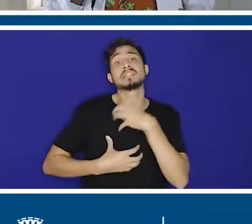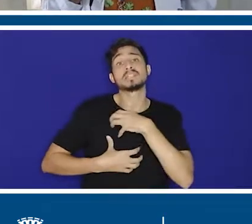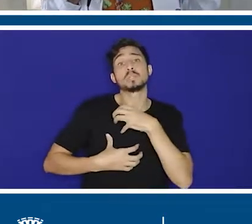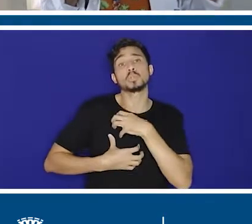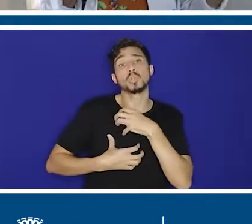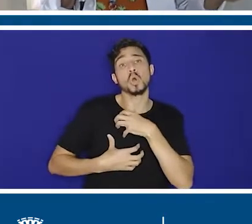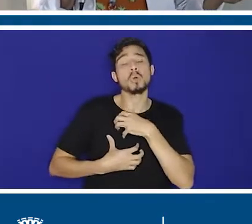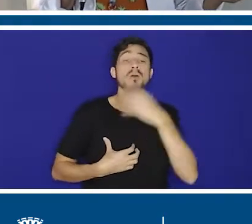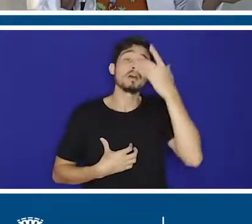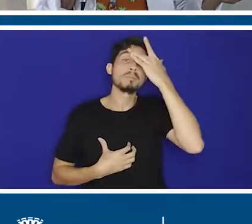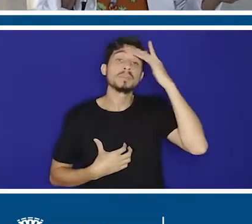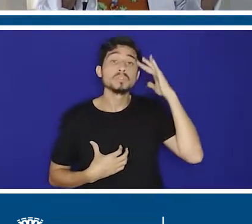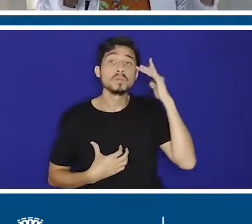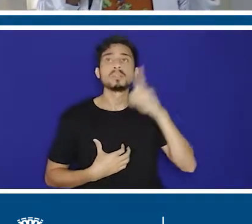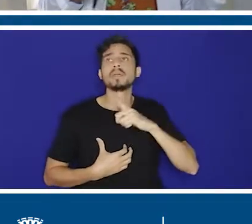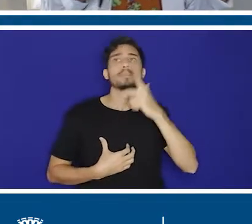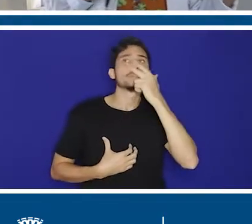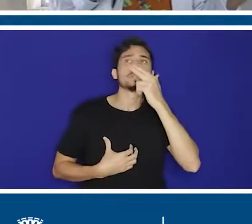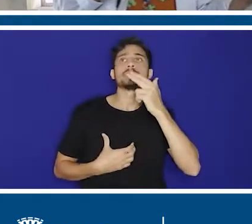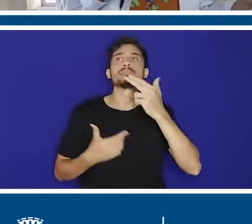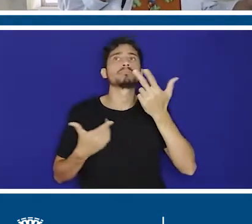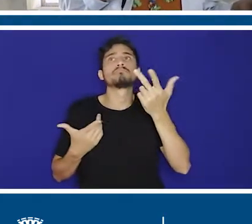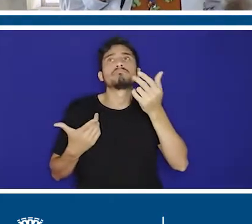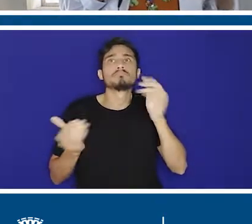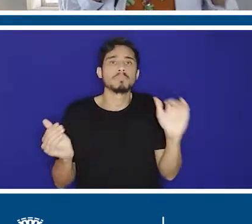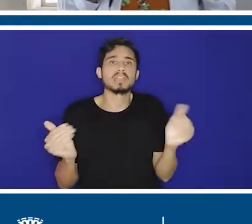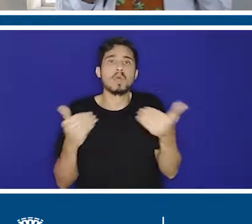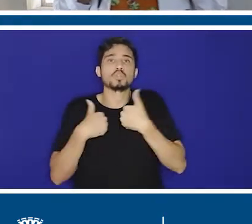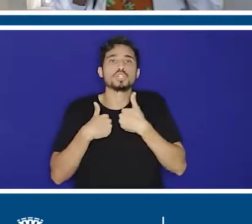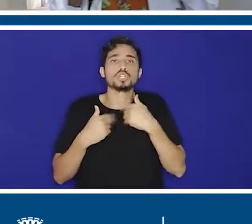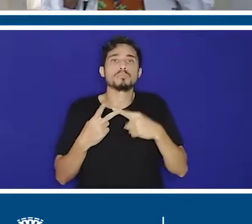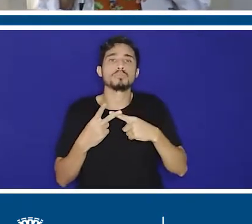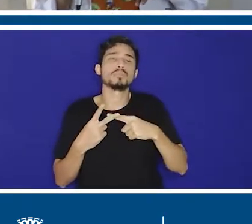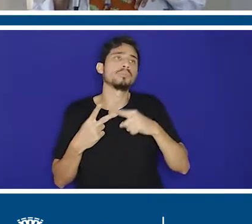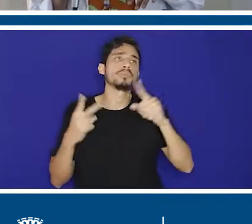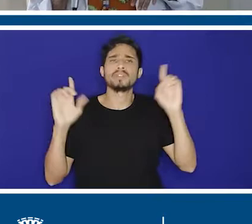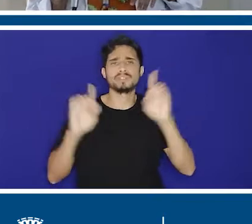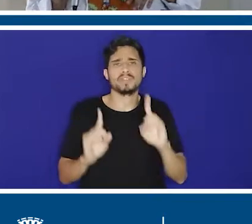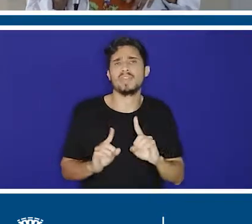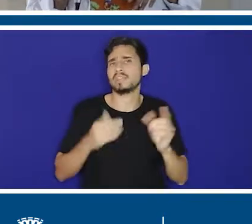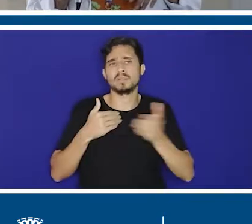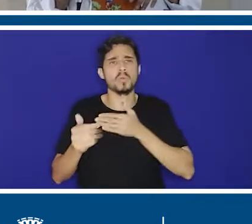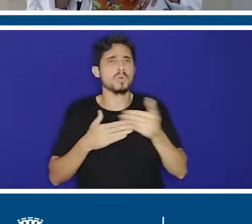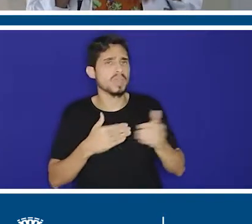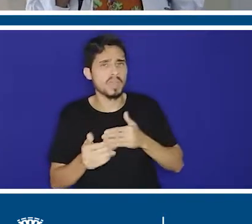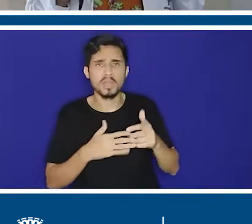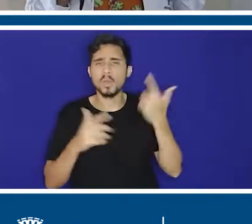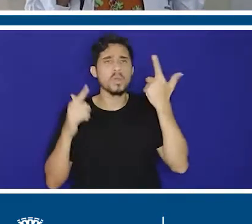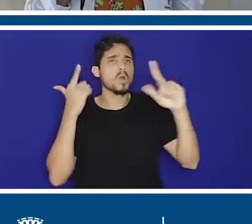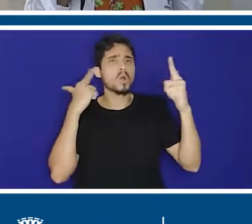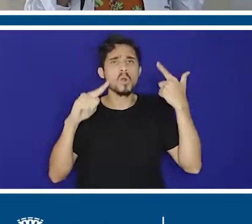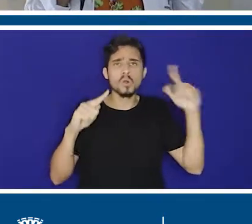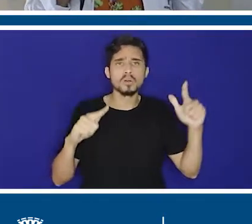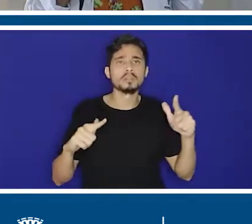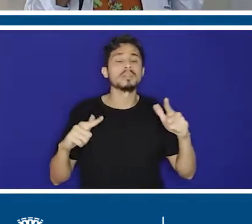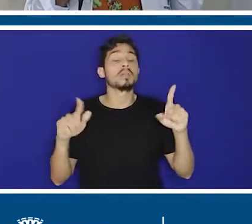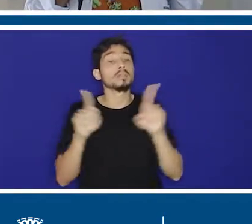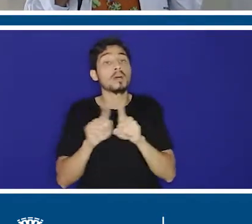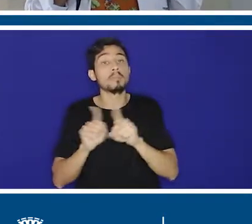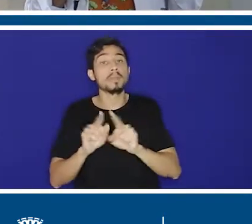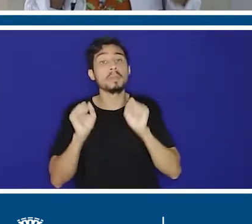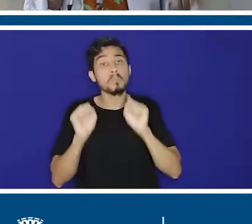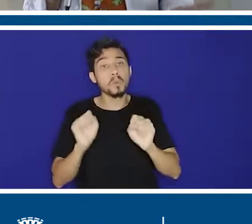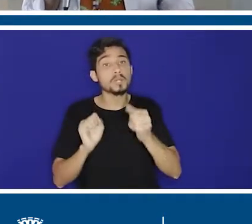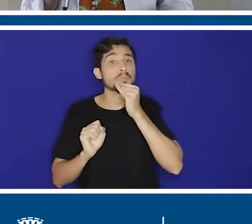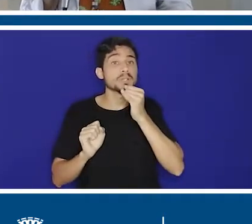pessoa tem, ou do desenvolvimento. Pode ser o autismo, pode ser uma deficiência, né? Pode ser